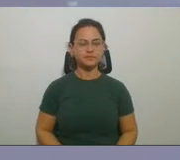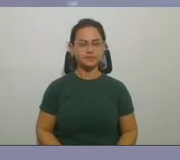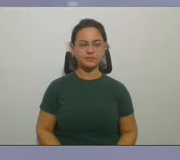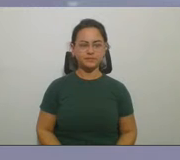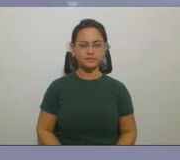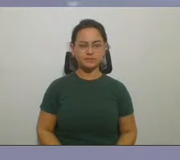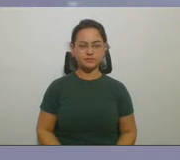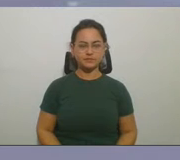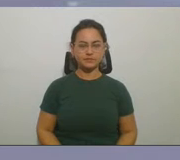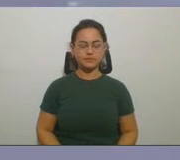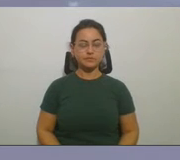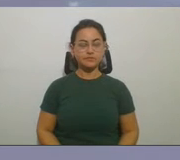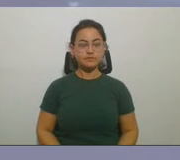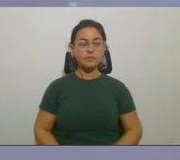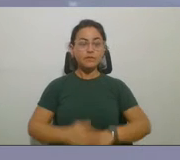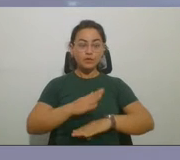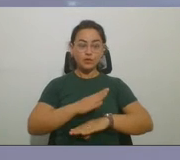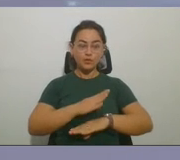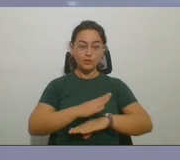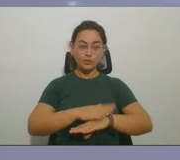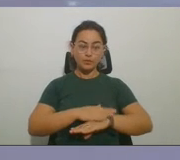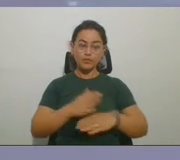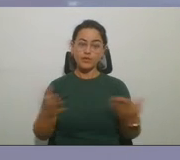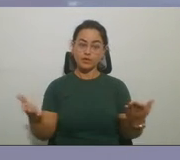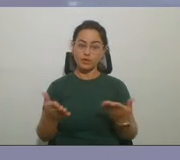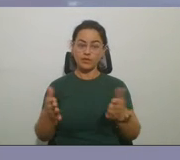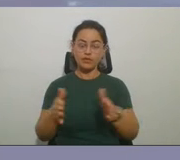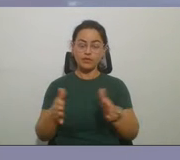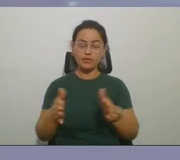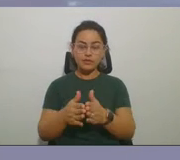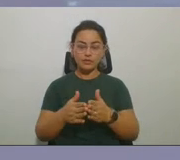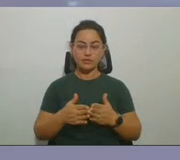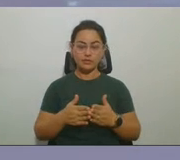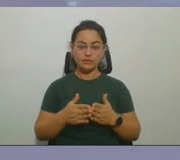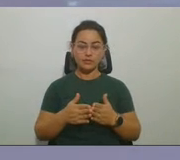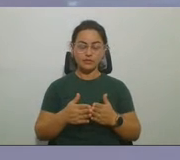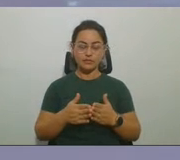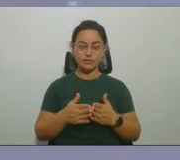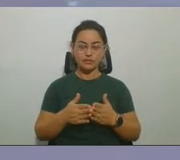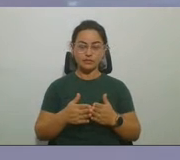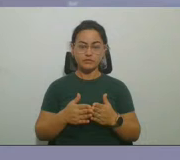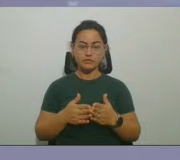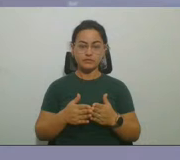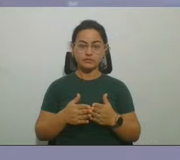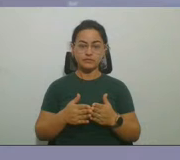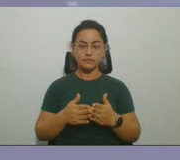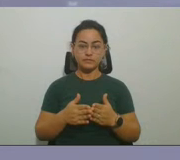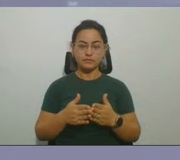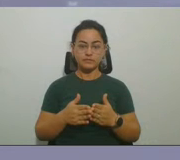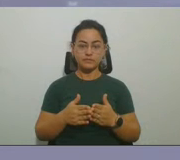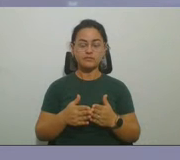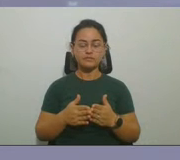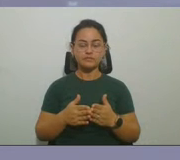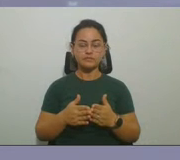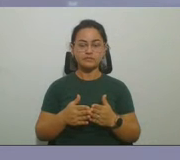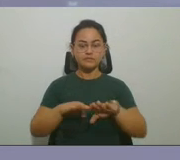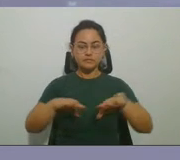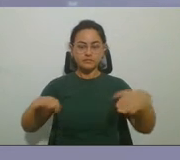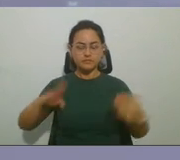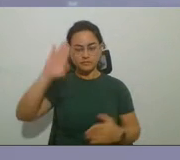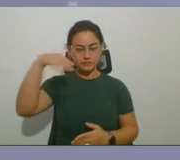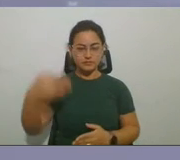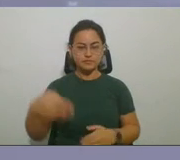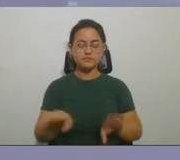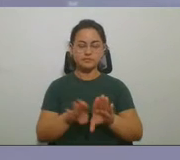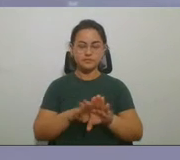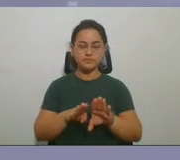Neste momento, peço licença ao palco de honra e aos convidados aqui presentes